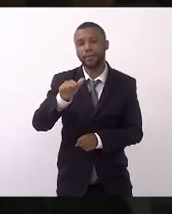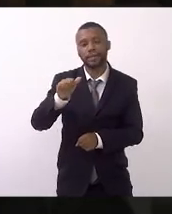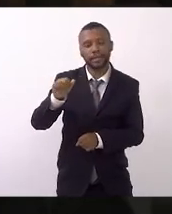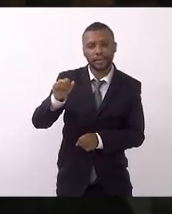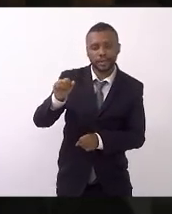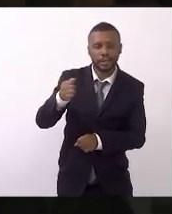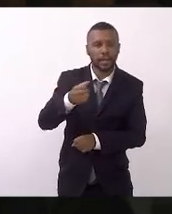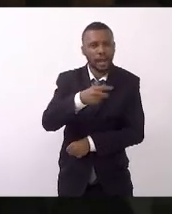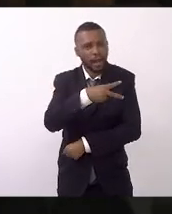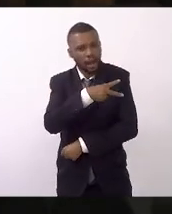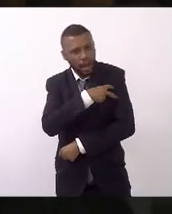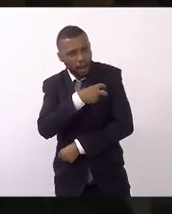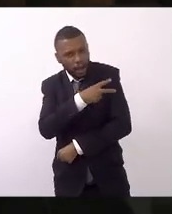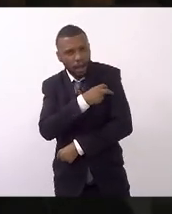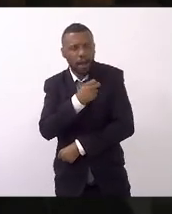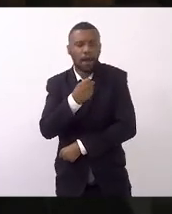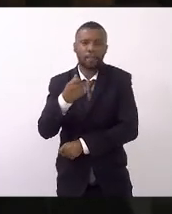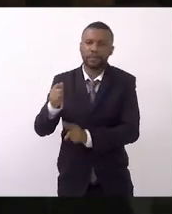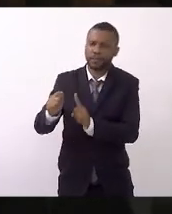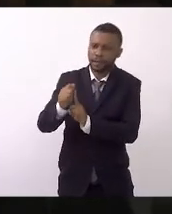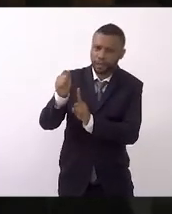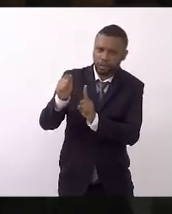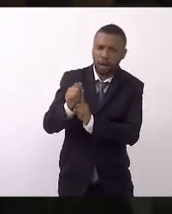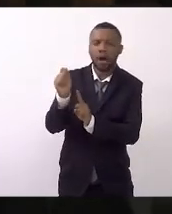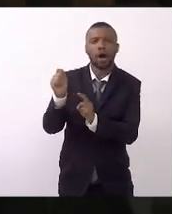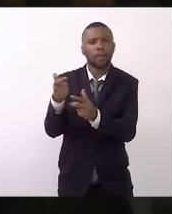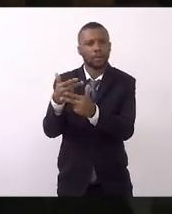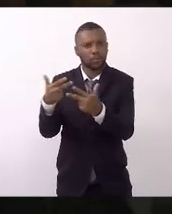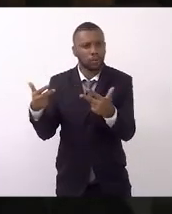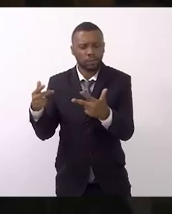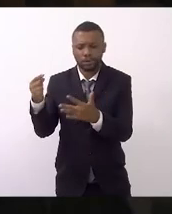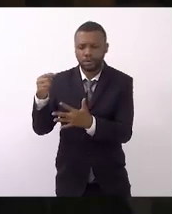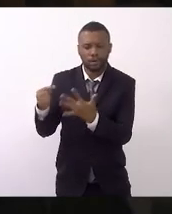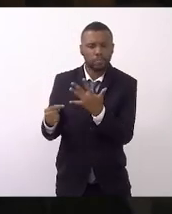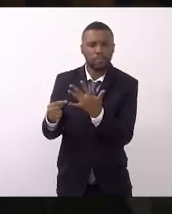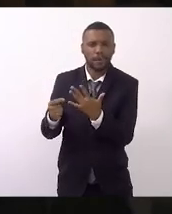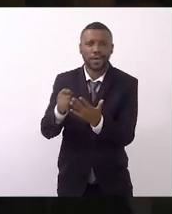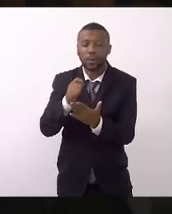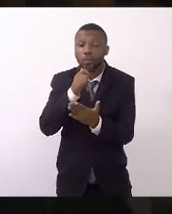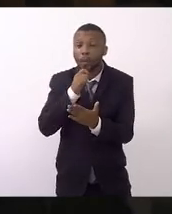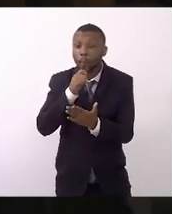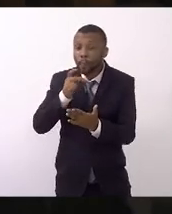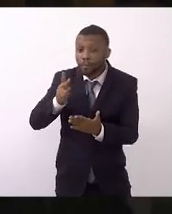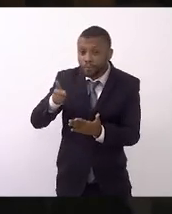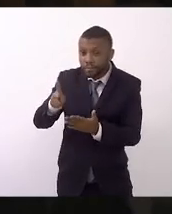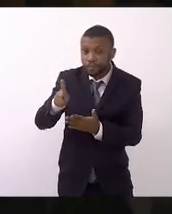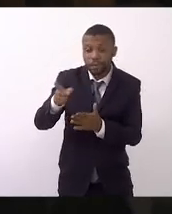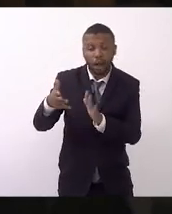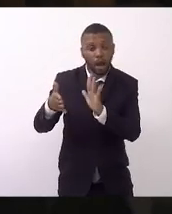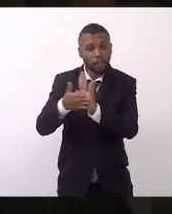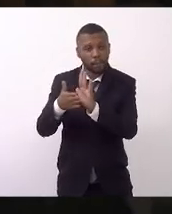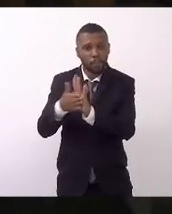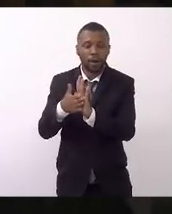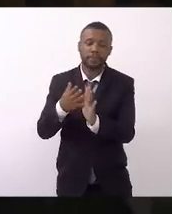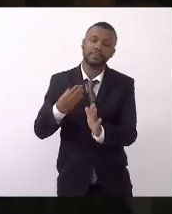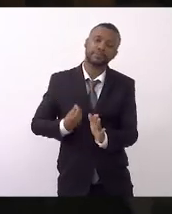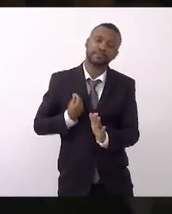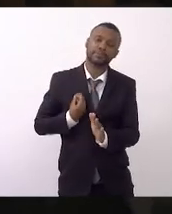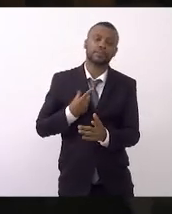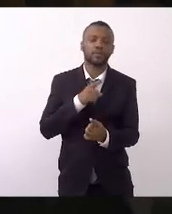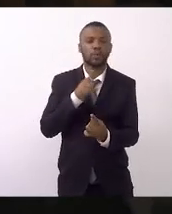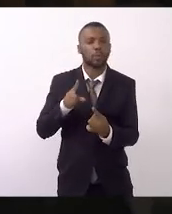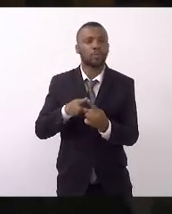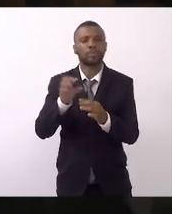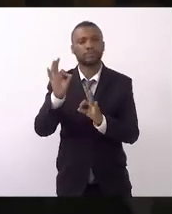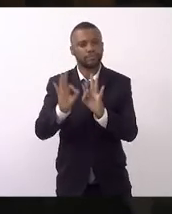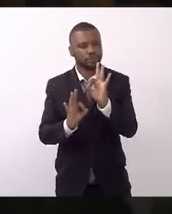manteve todas as propostas existentes para a organização